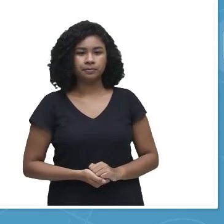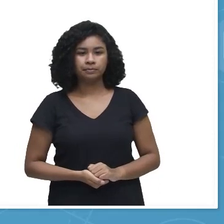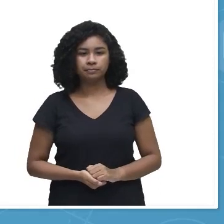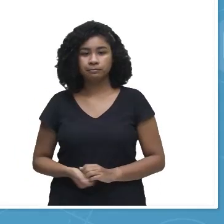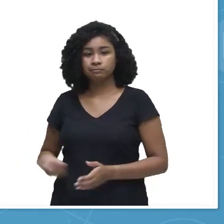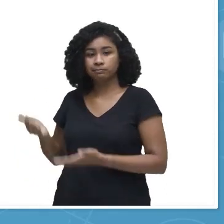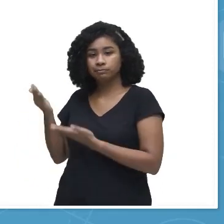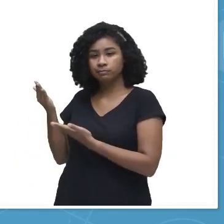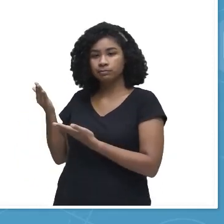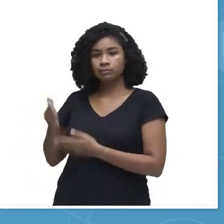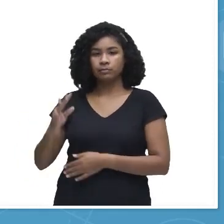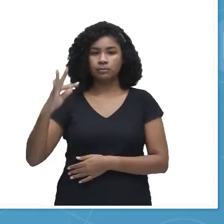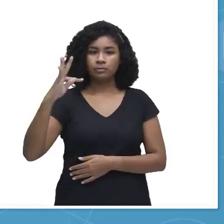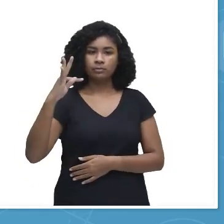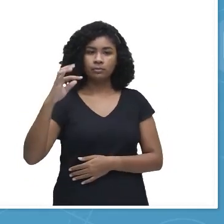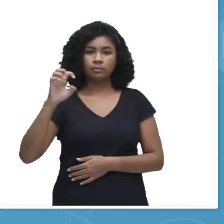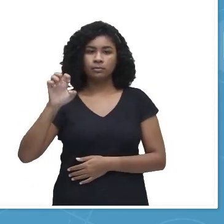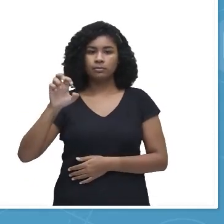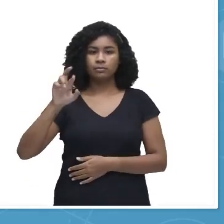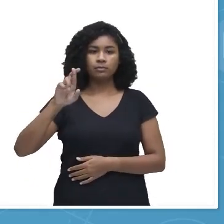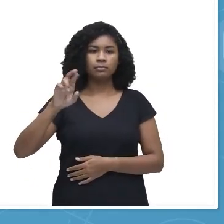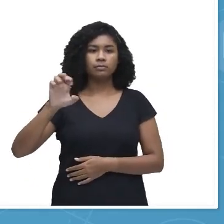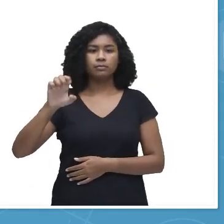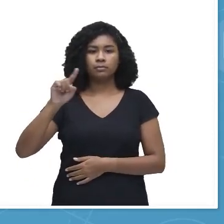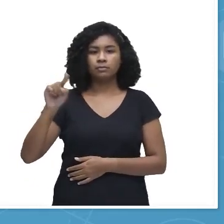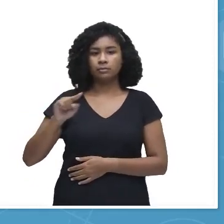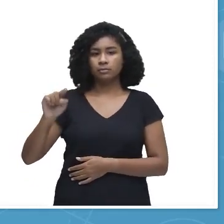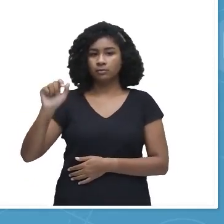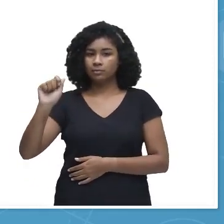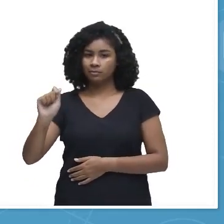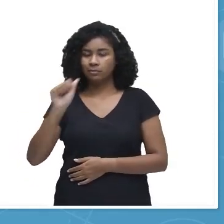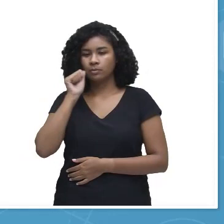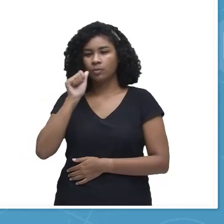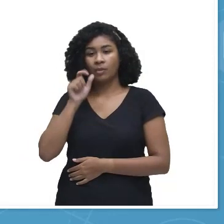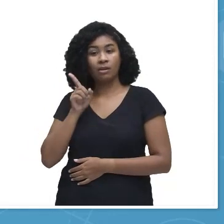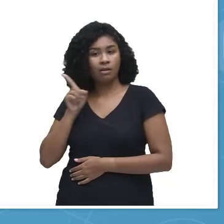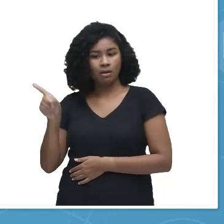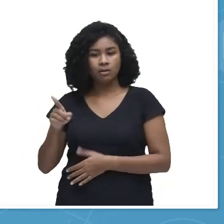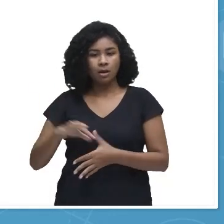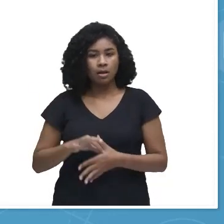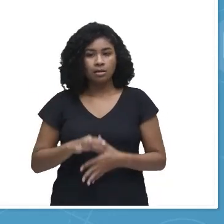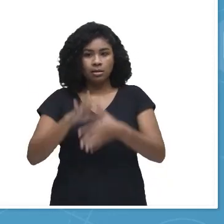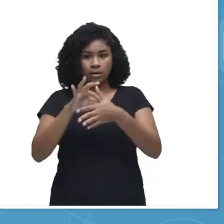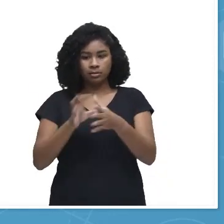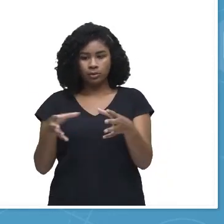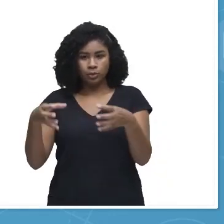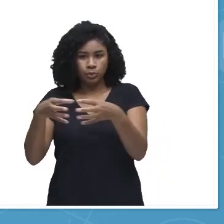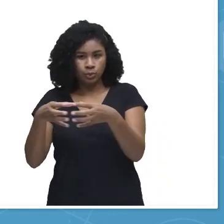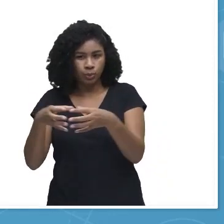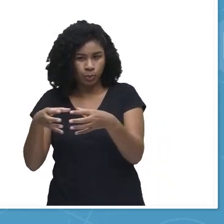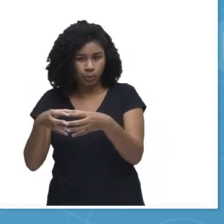Teresa de Benguela. Teresa de Benguela foi uma líder quilombola, outra líder quilombola, que viveu em um lugar